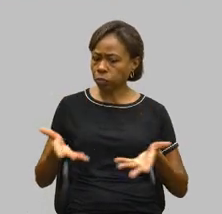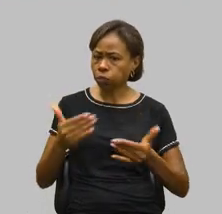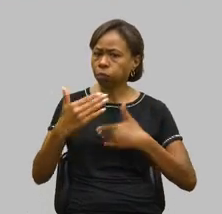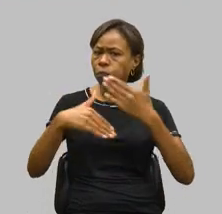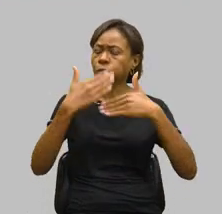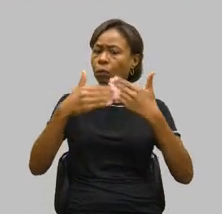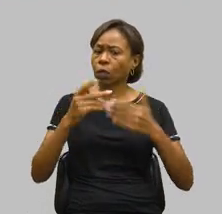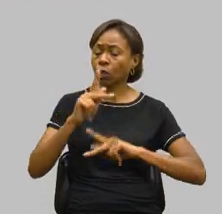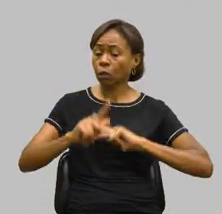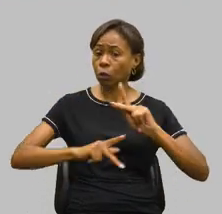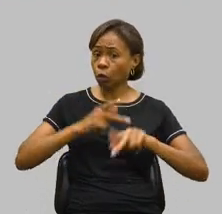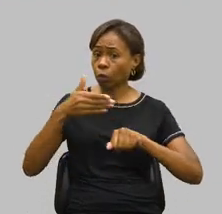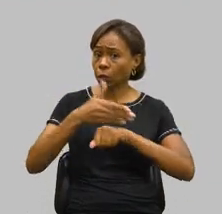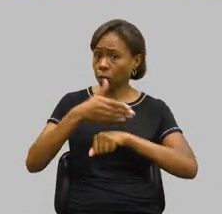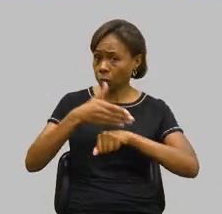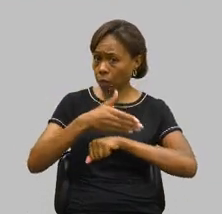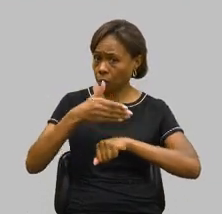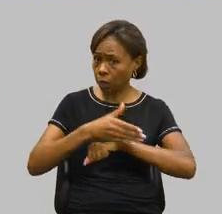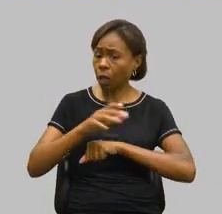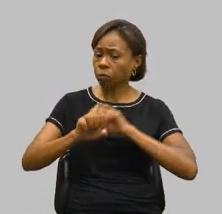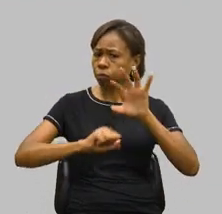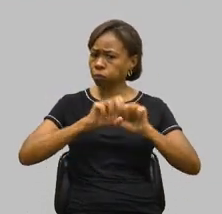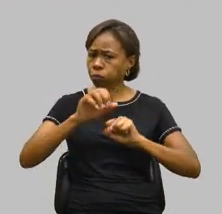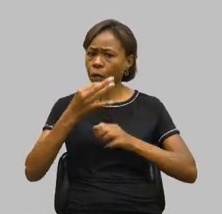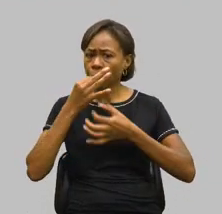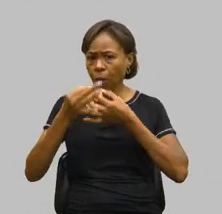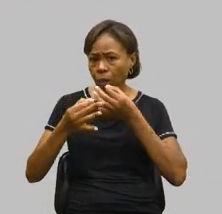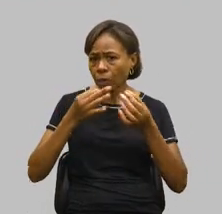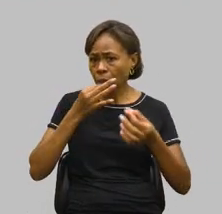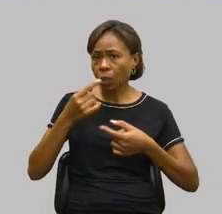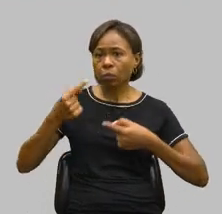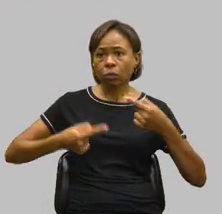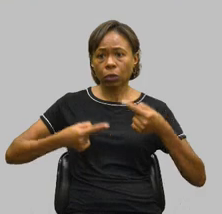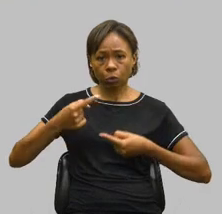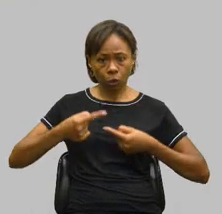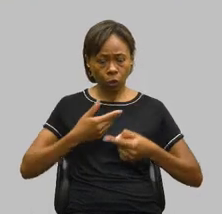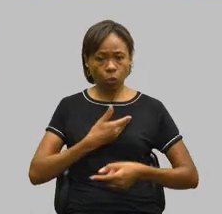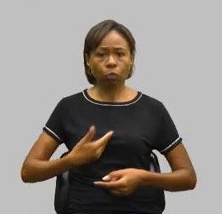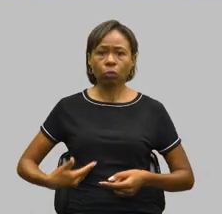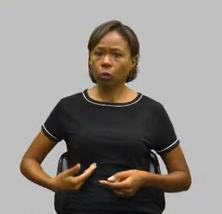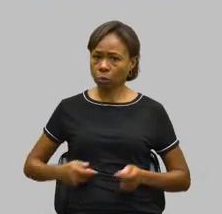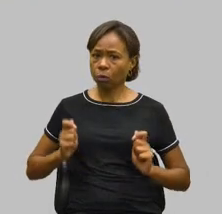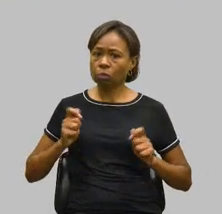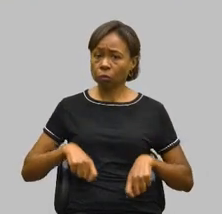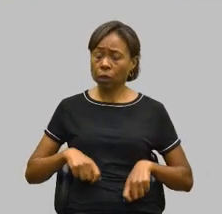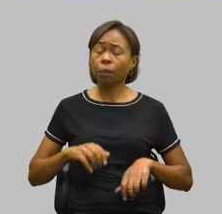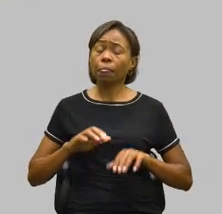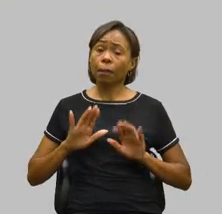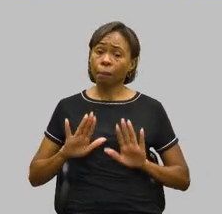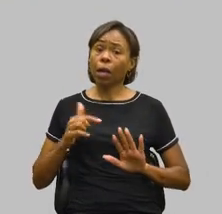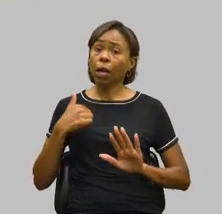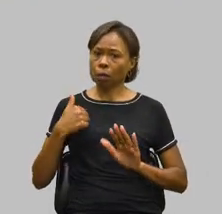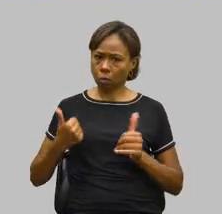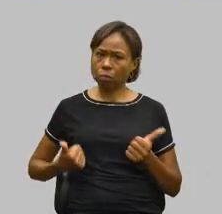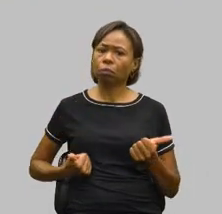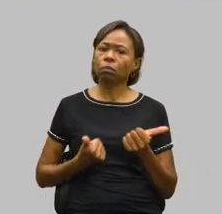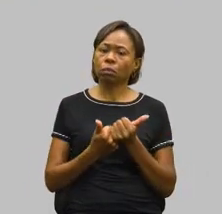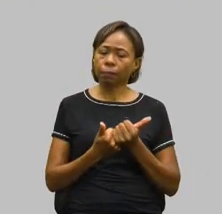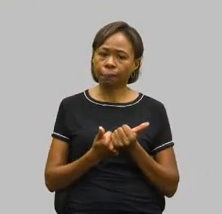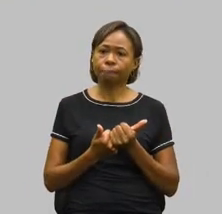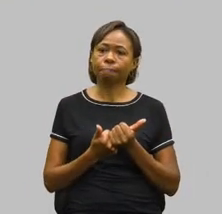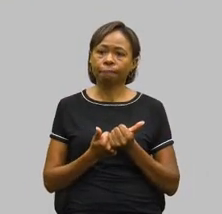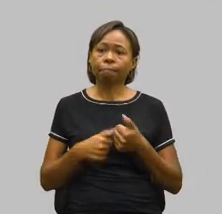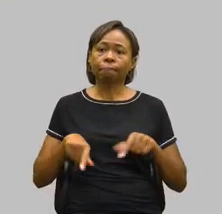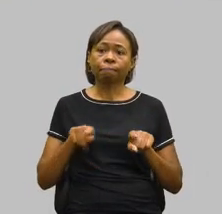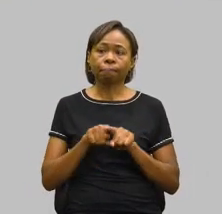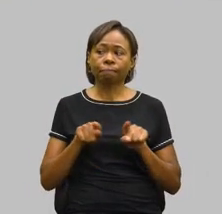Popular como forma de catalisar a política pública na ponta eh eu eu apoio e dessa mesma